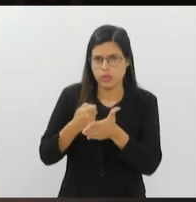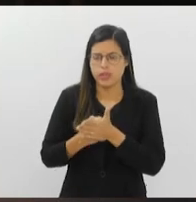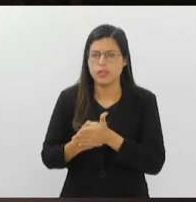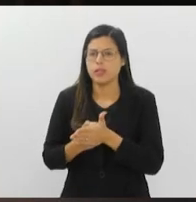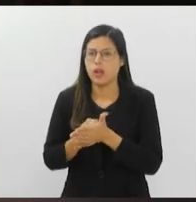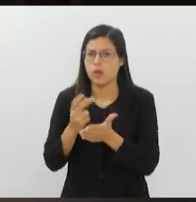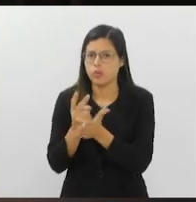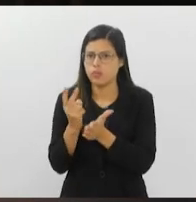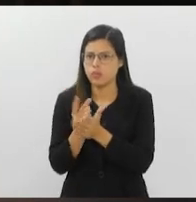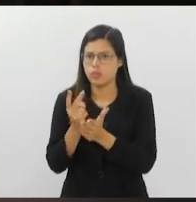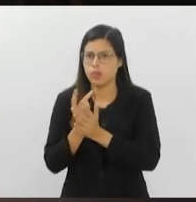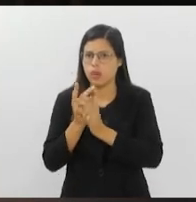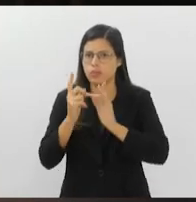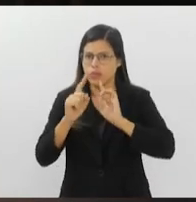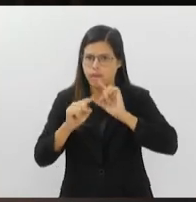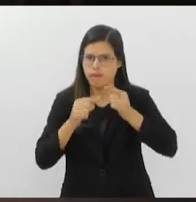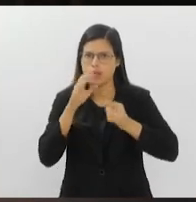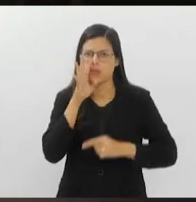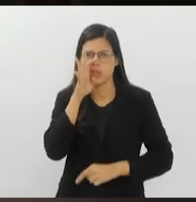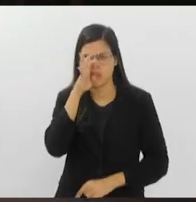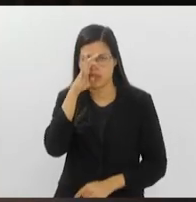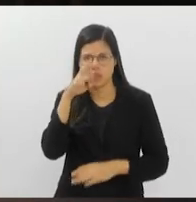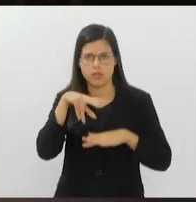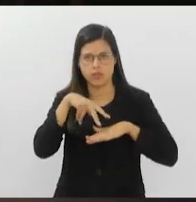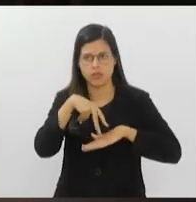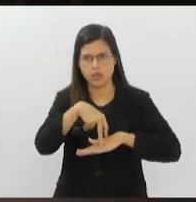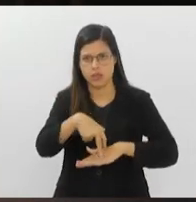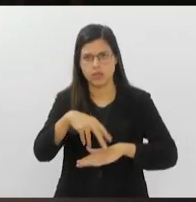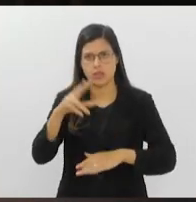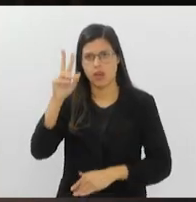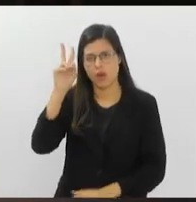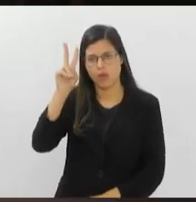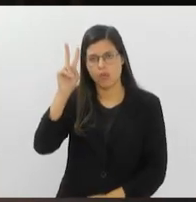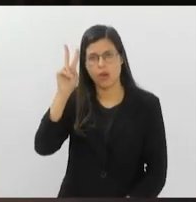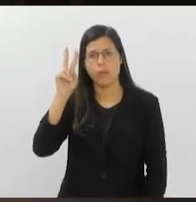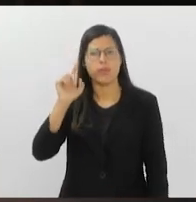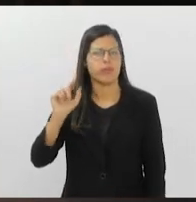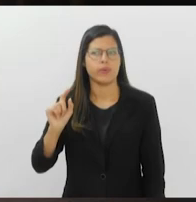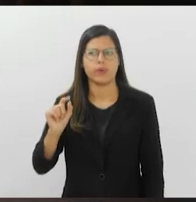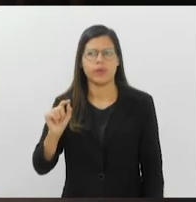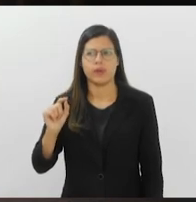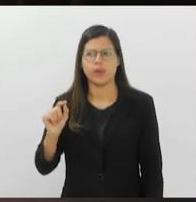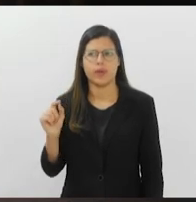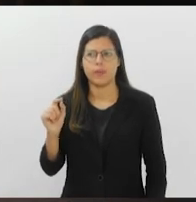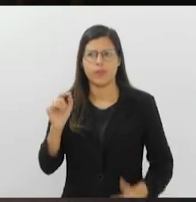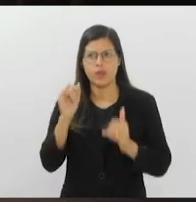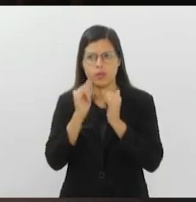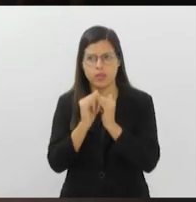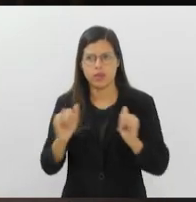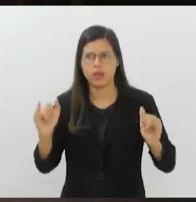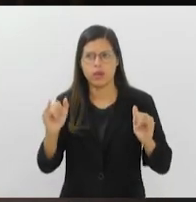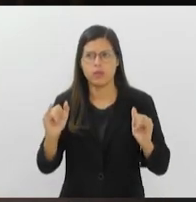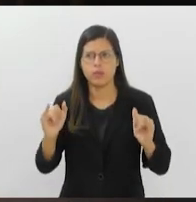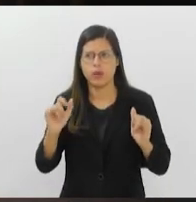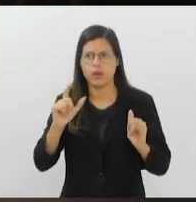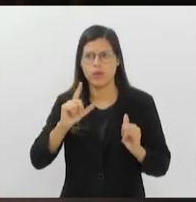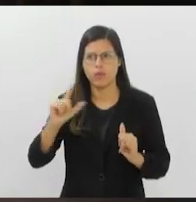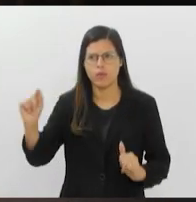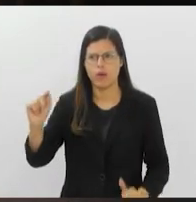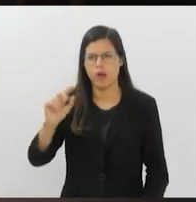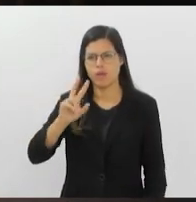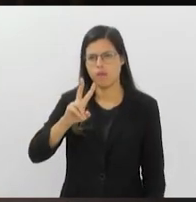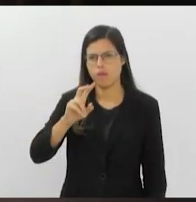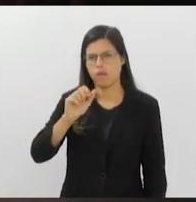lutas de avanço e de resistência. Eu lembro muito bem da nossa campanha Fora Valença, quando a gente